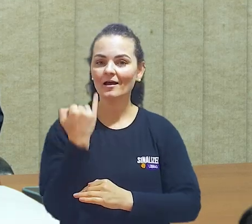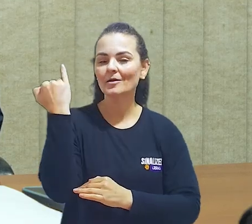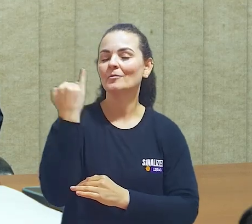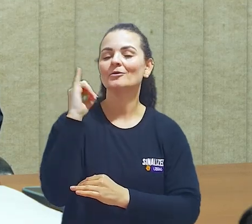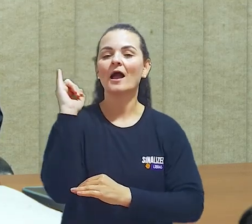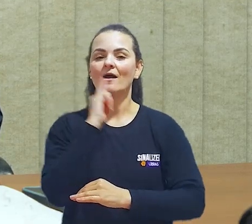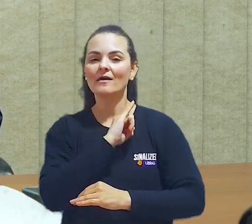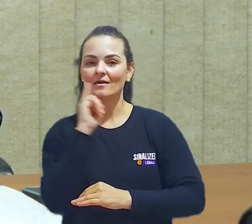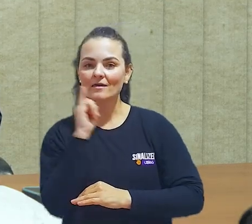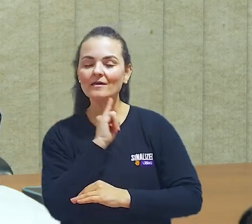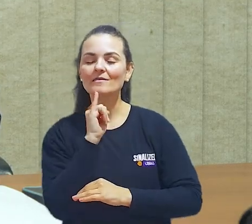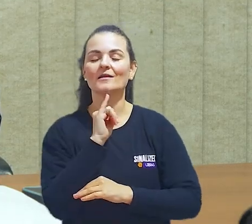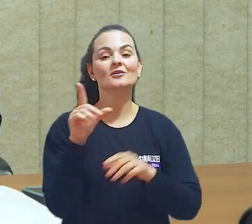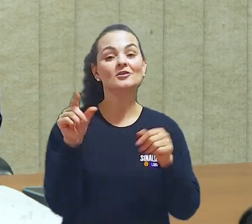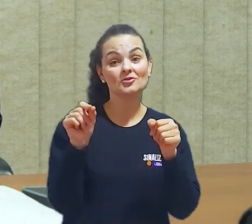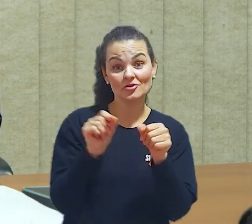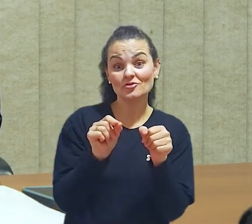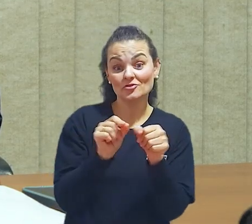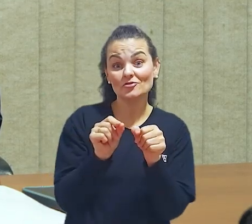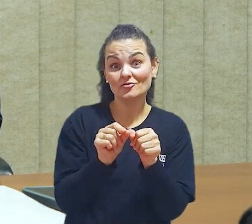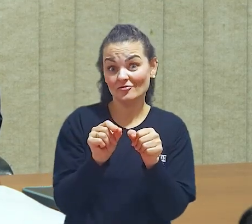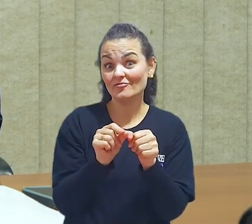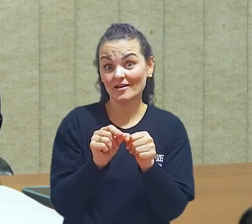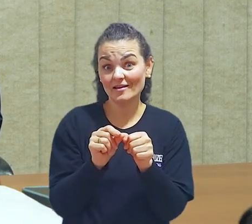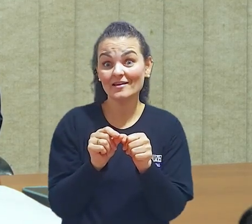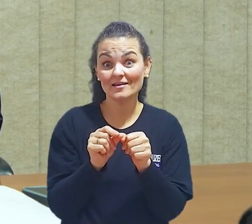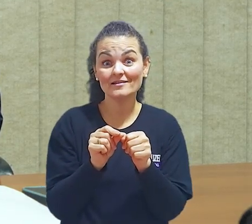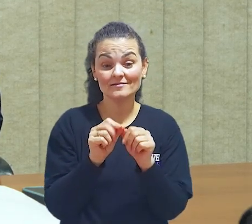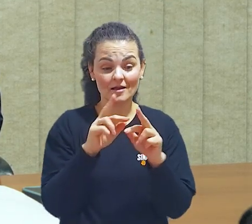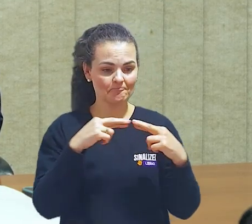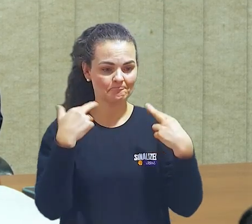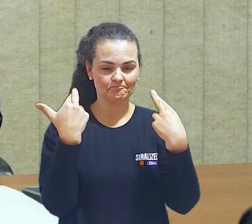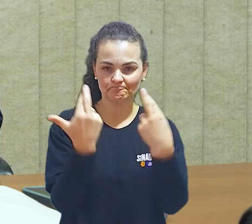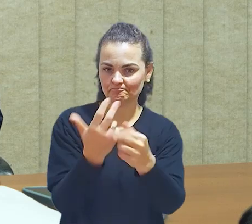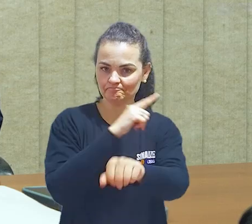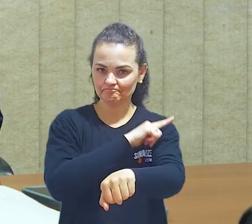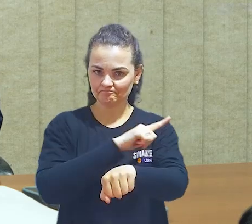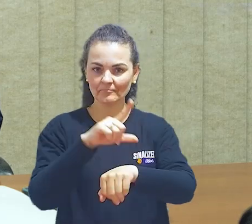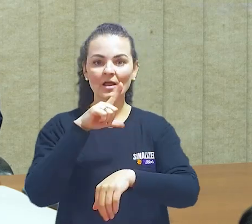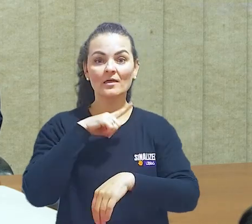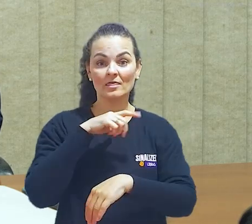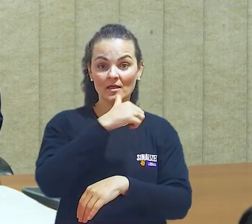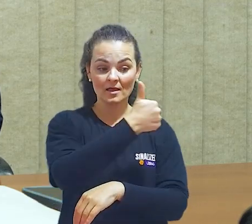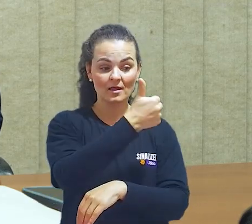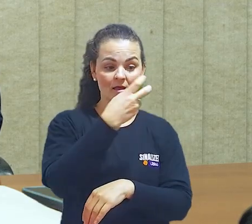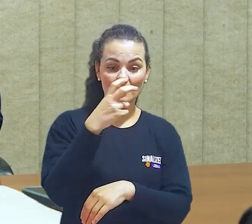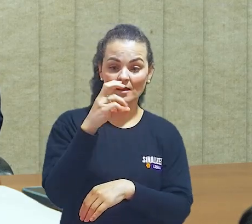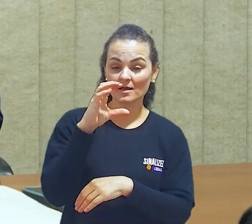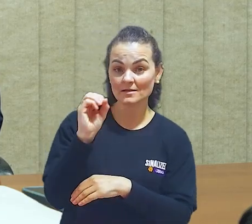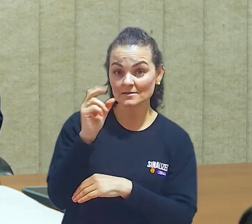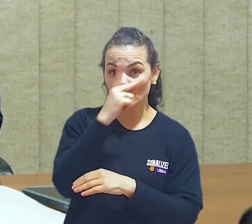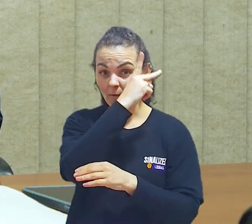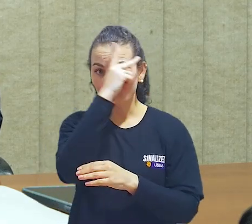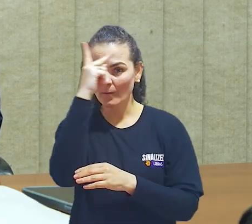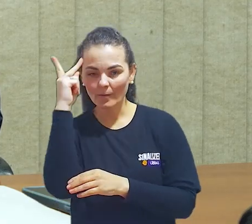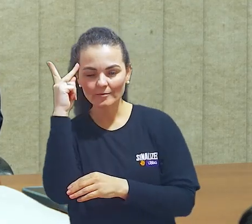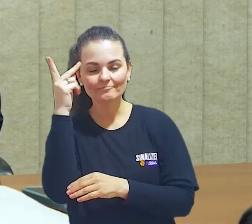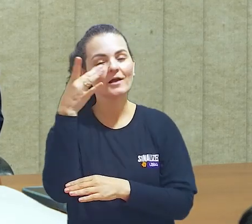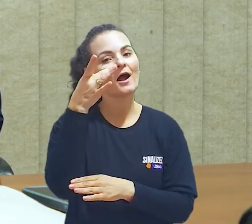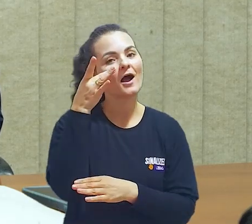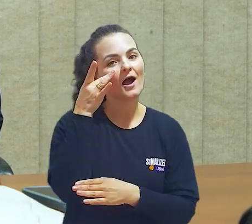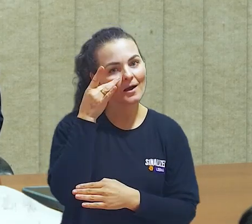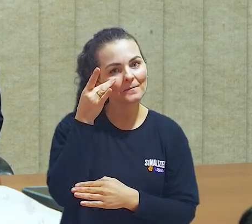solene no Círculo Italiano. Tivemos ali um ambiente com mais de 150 pessoas prestigiando, muitos deles